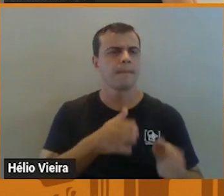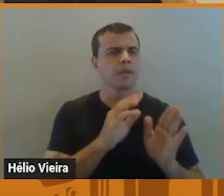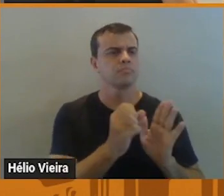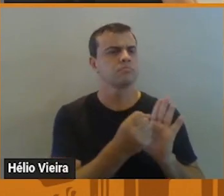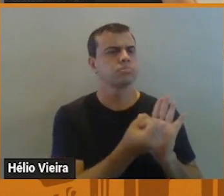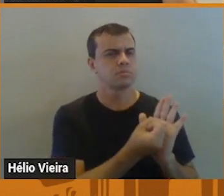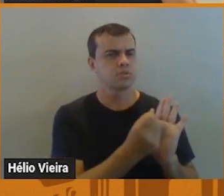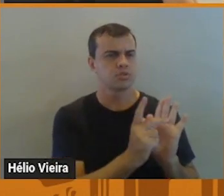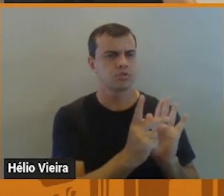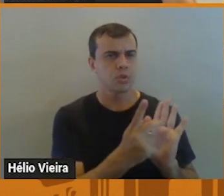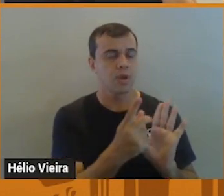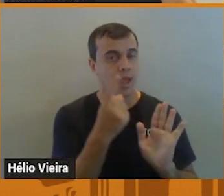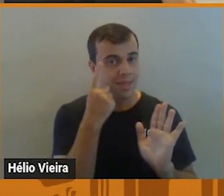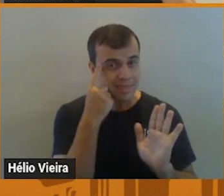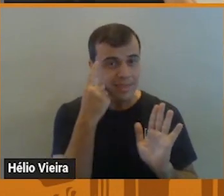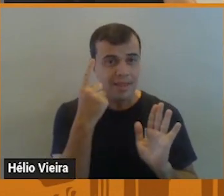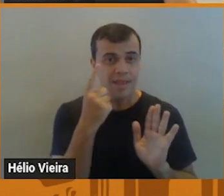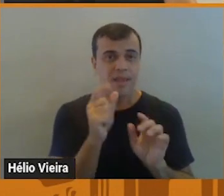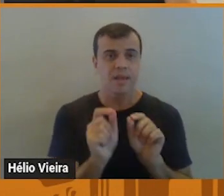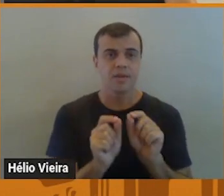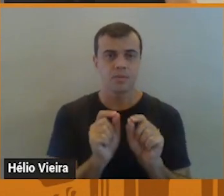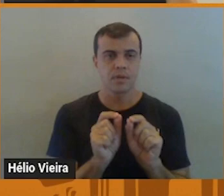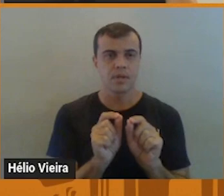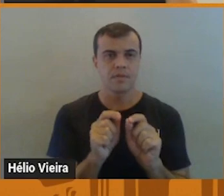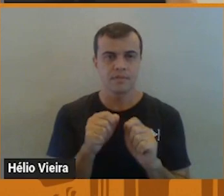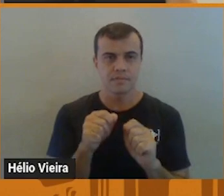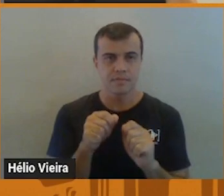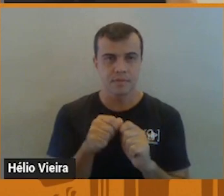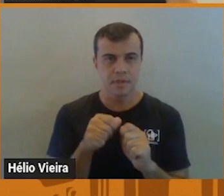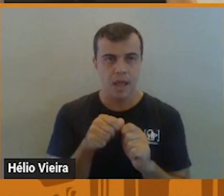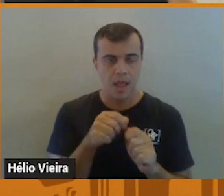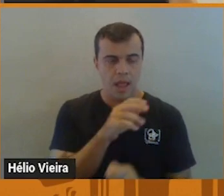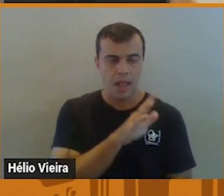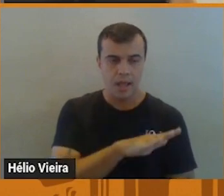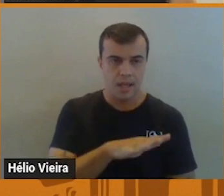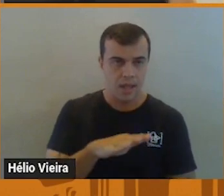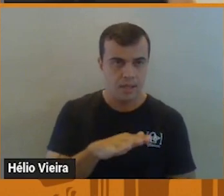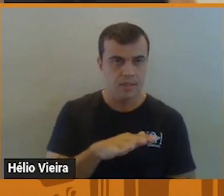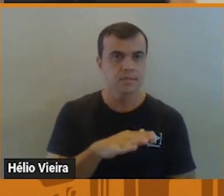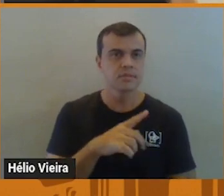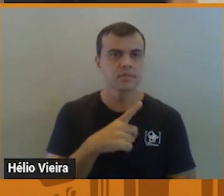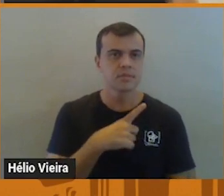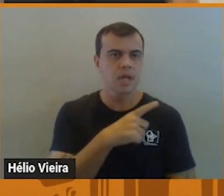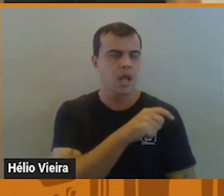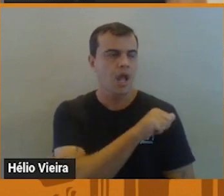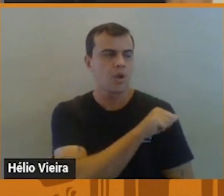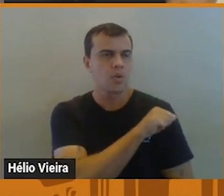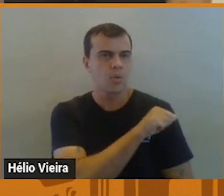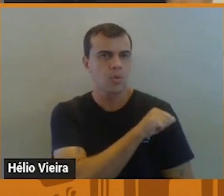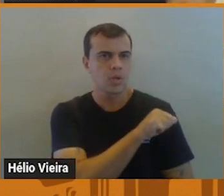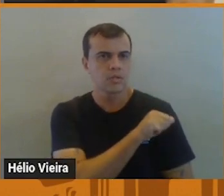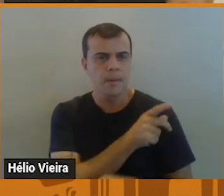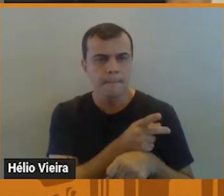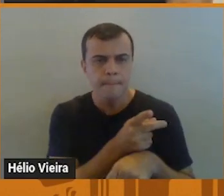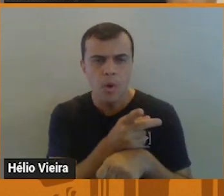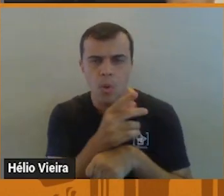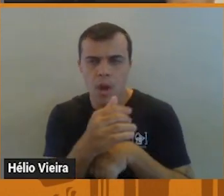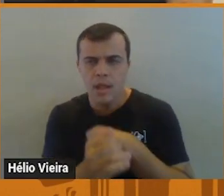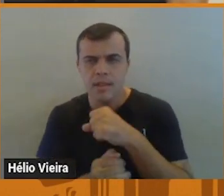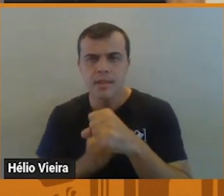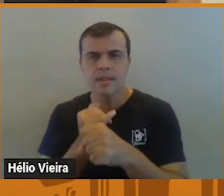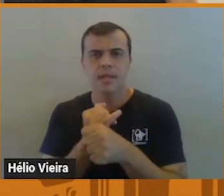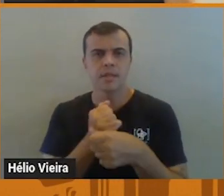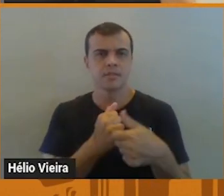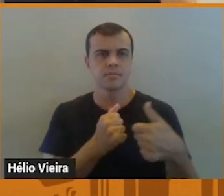e a ideia é justamente essa, fazer com que as crianças, com os alunos, procurem na internet primeiro